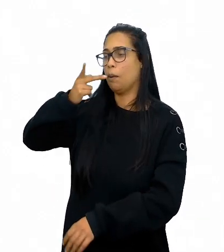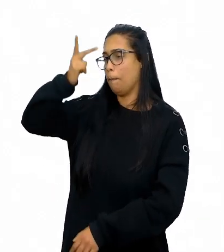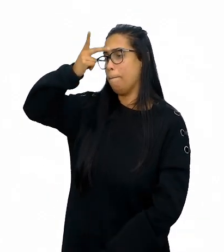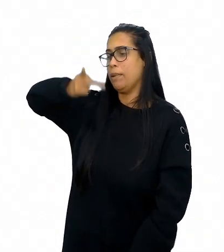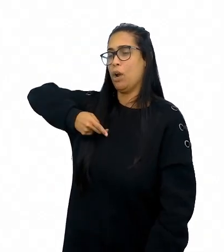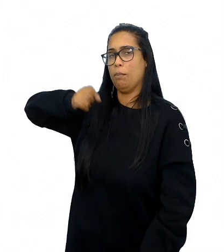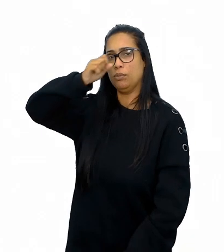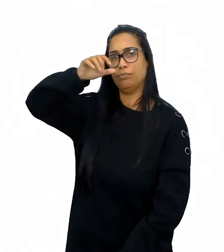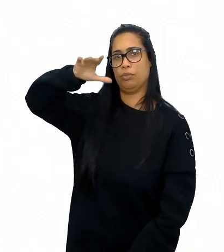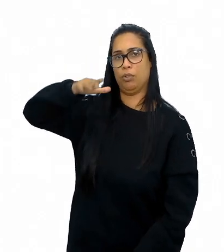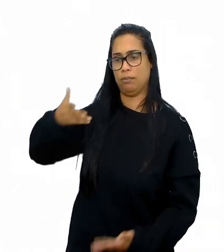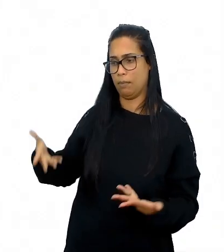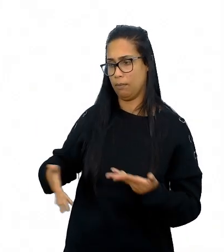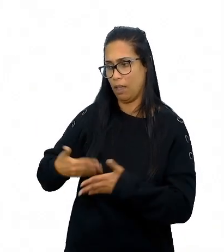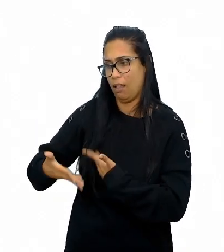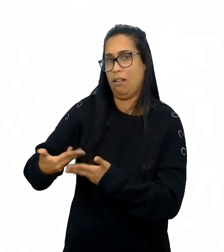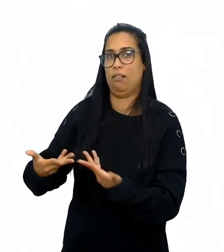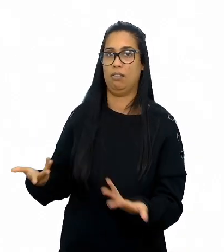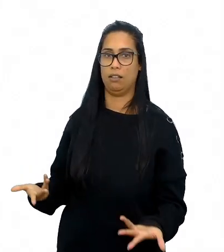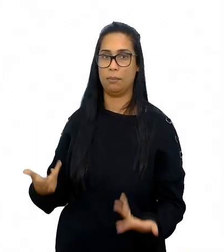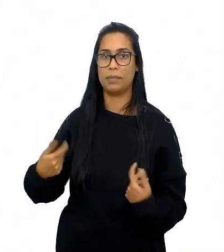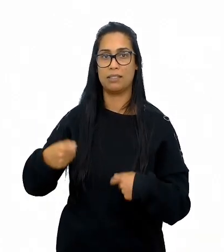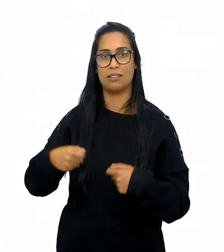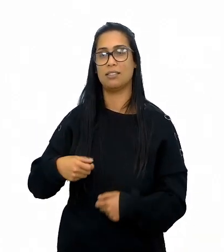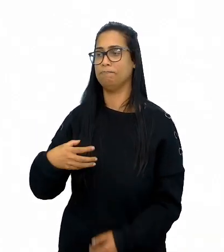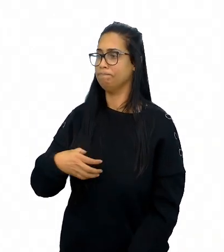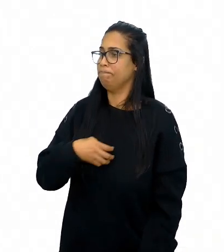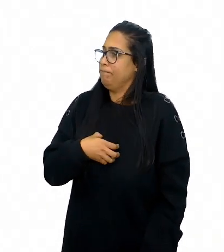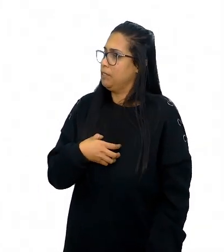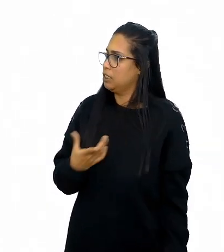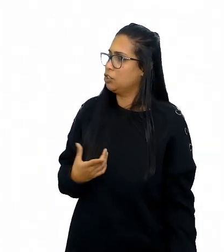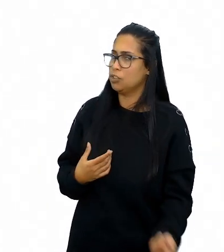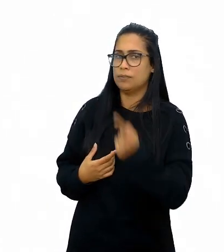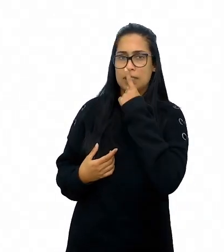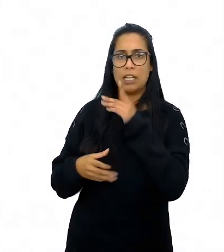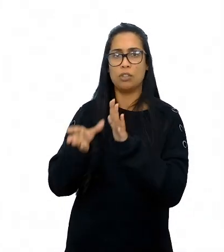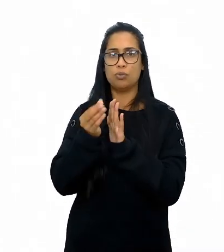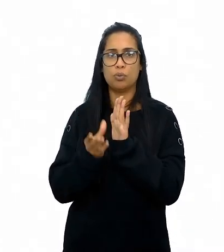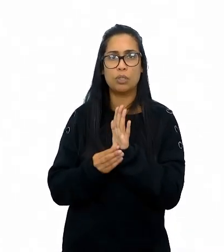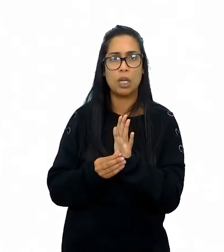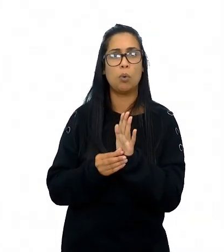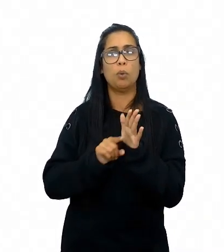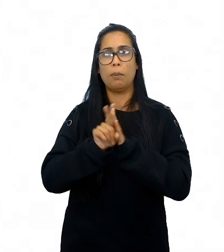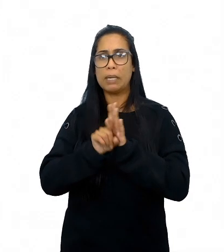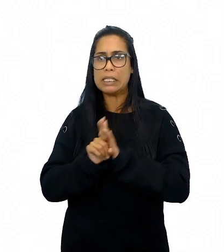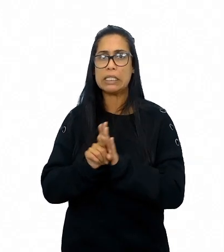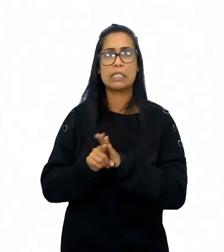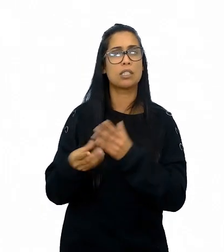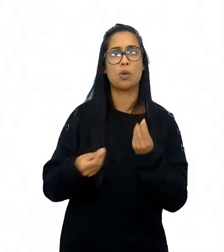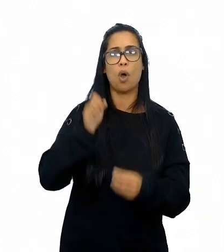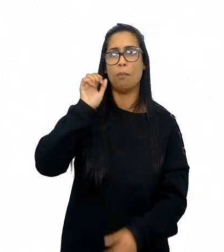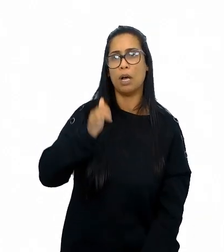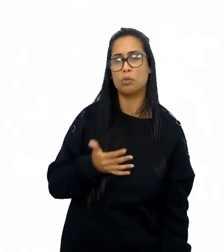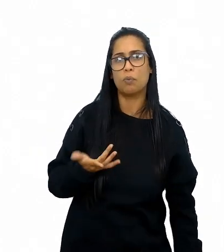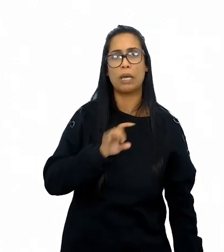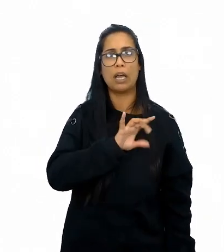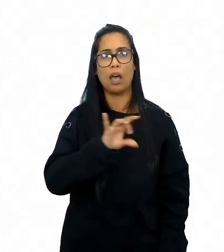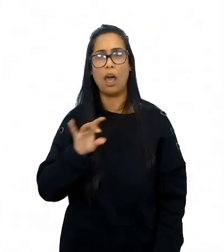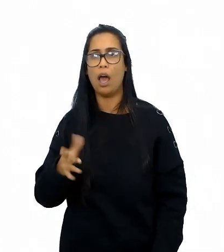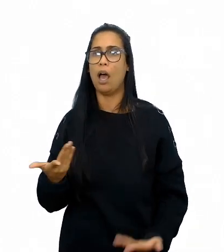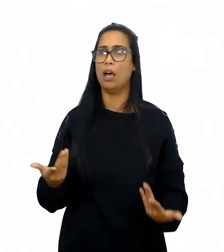um pouco mais soltos, no sentido de eles buscarem as questões, né, que eles querem resolver, que